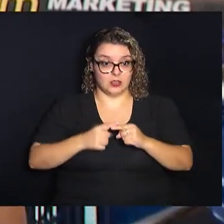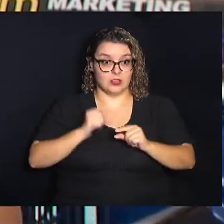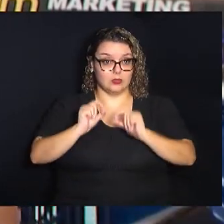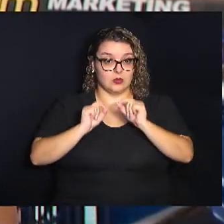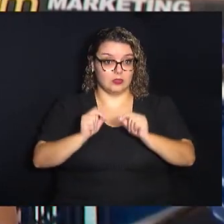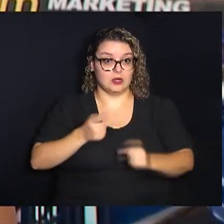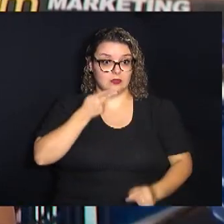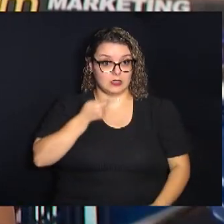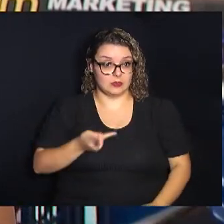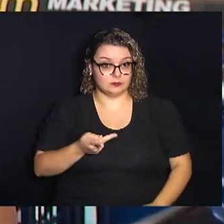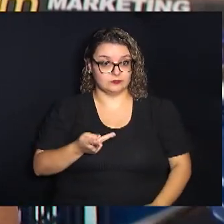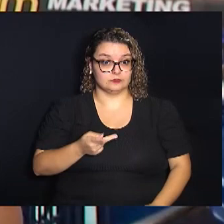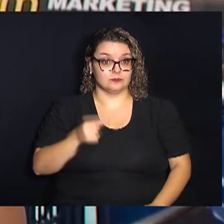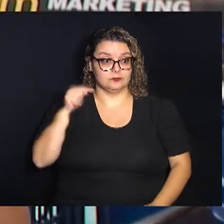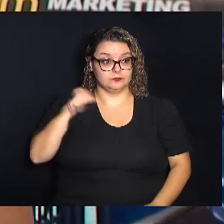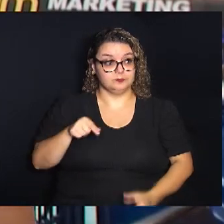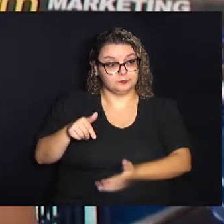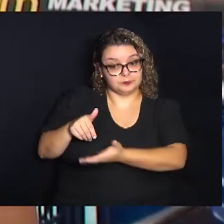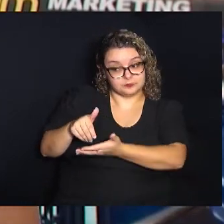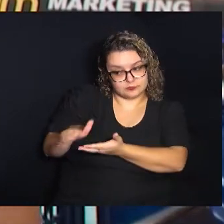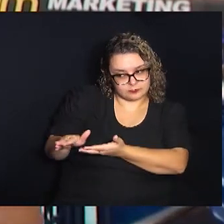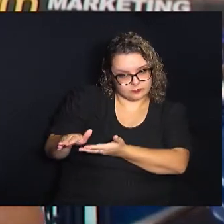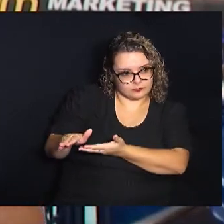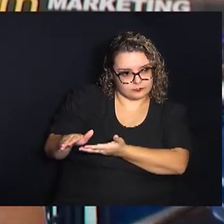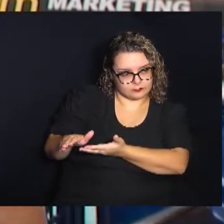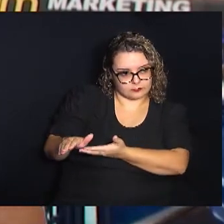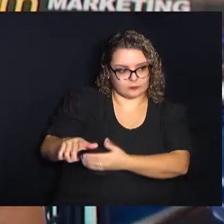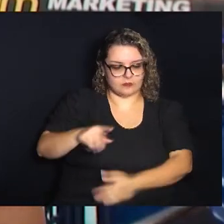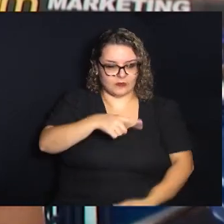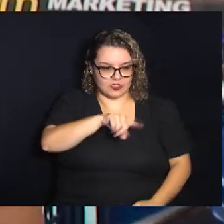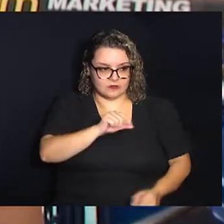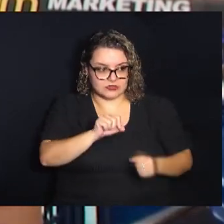isso? Essa eliminação de vocês contra a equipe